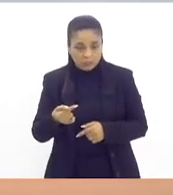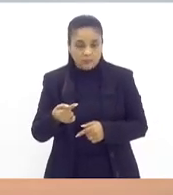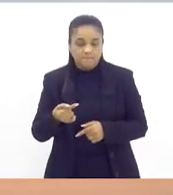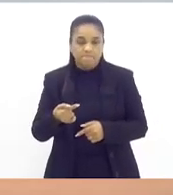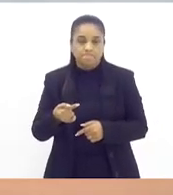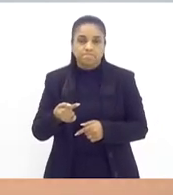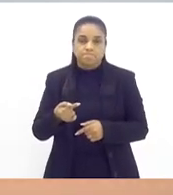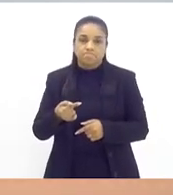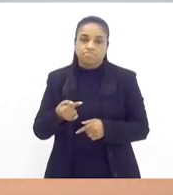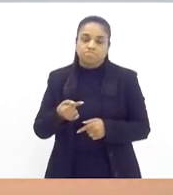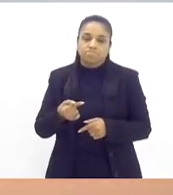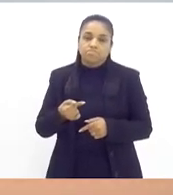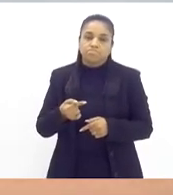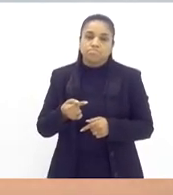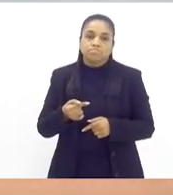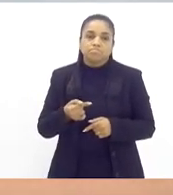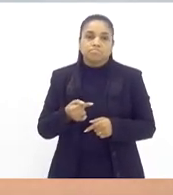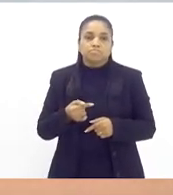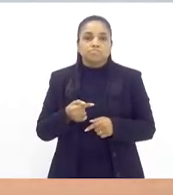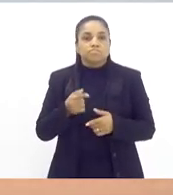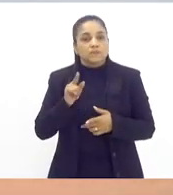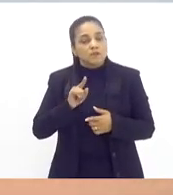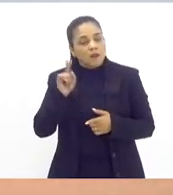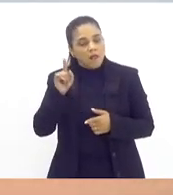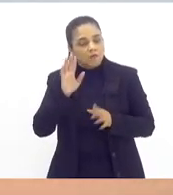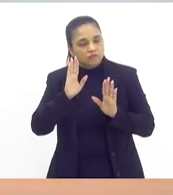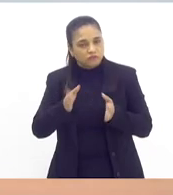amplia aquilo que é feito lá.